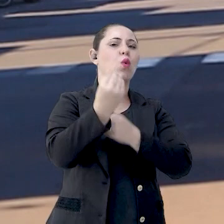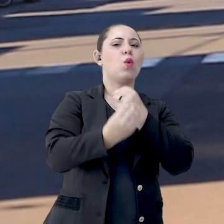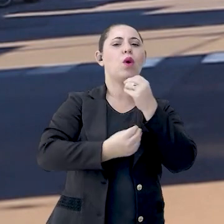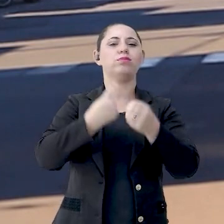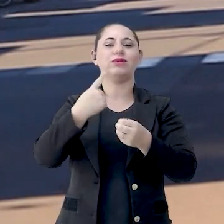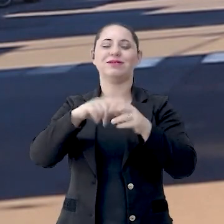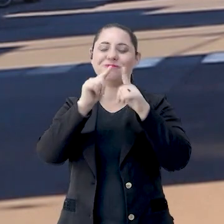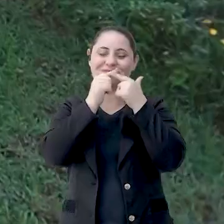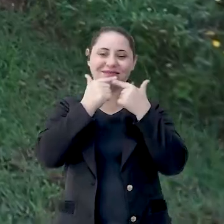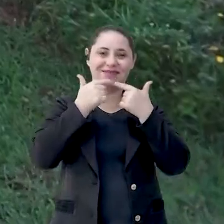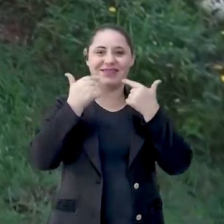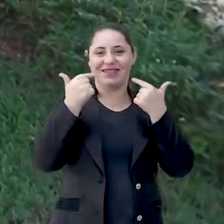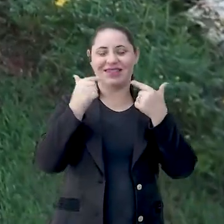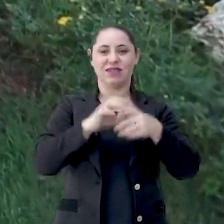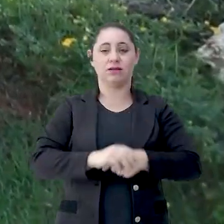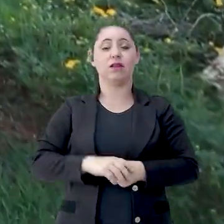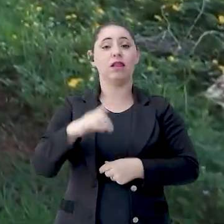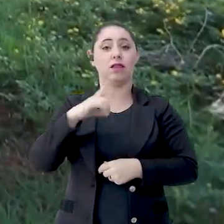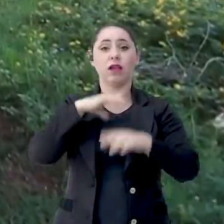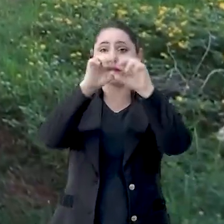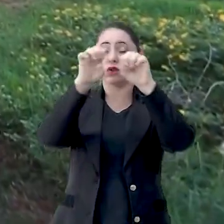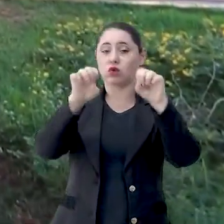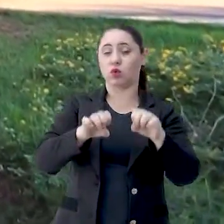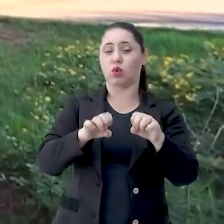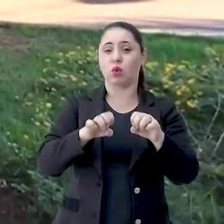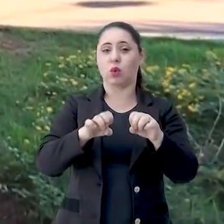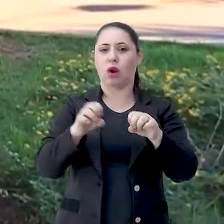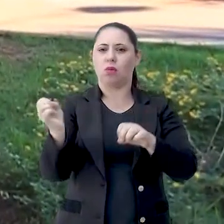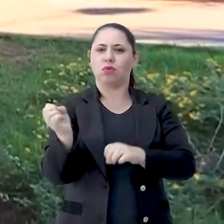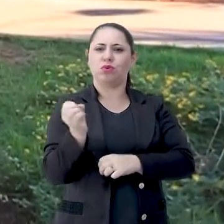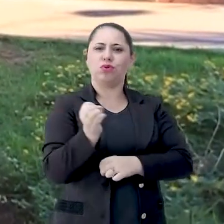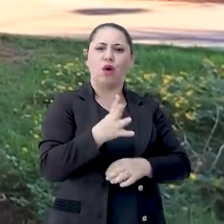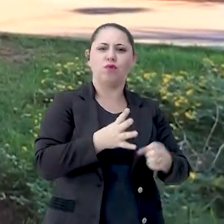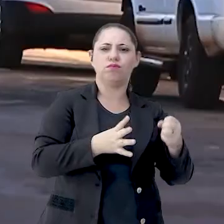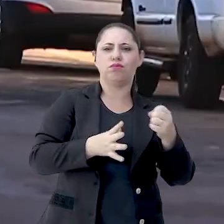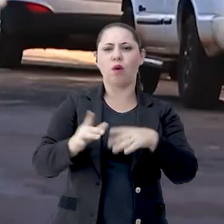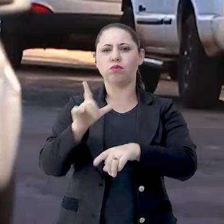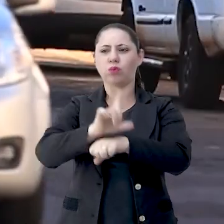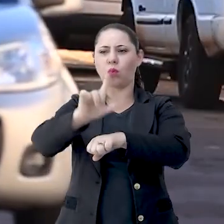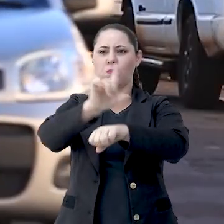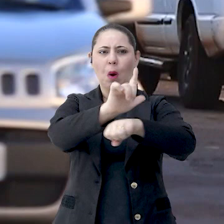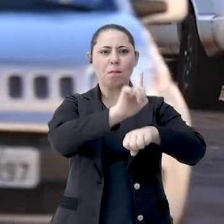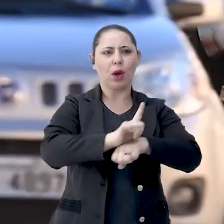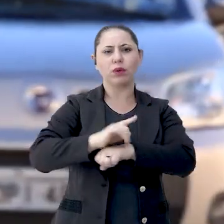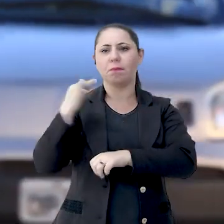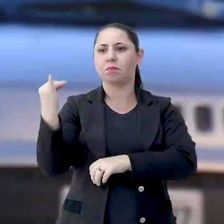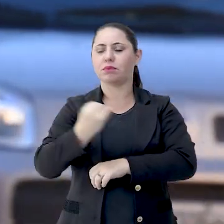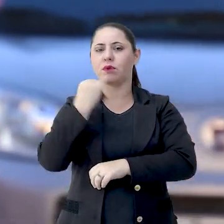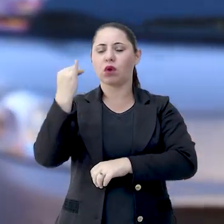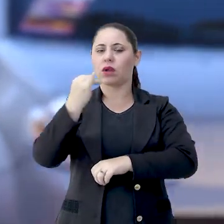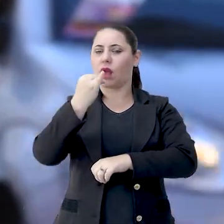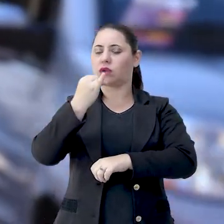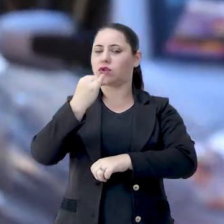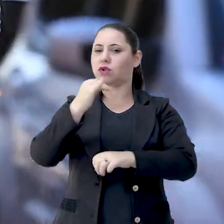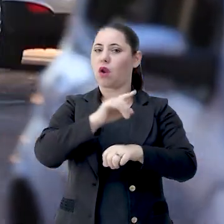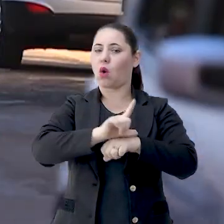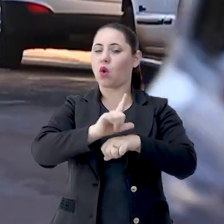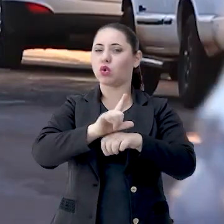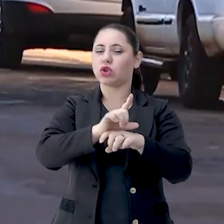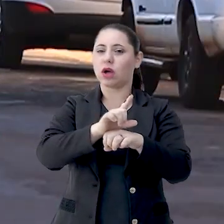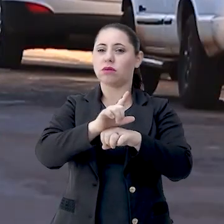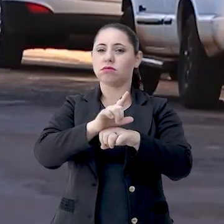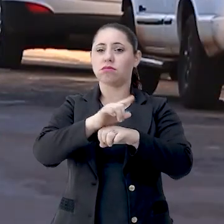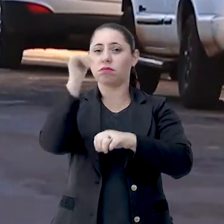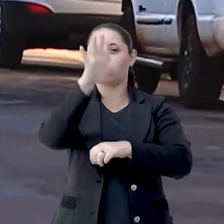mercado nacional. Os cofres públicos em 2019 arrecadaram 76 milhões. Seu PIB